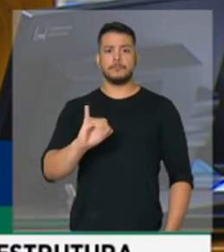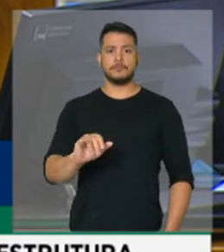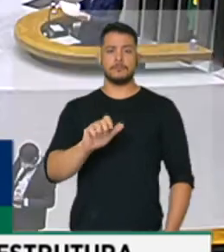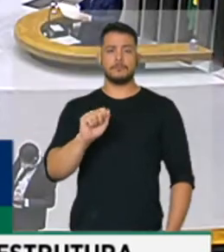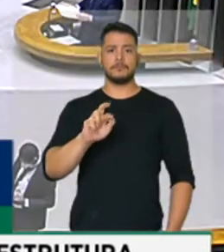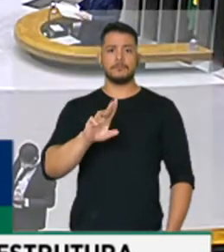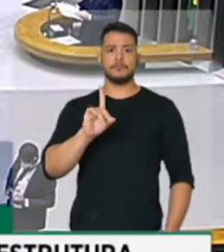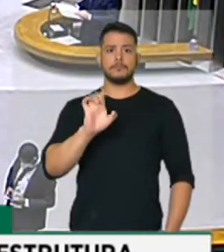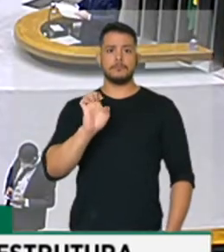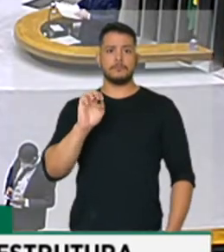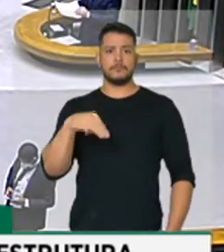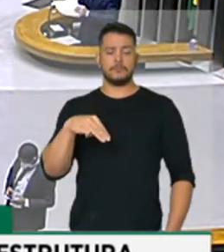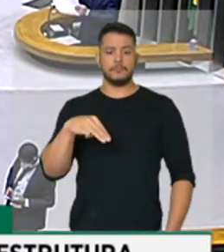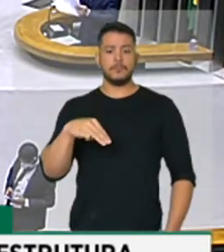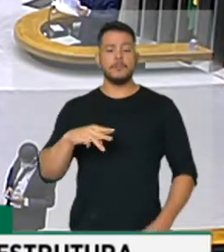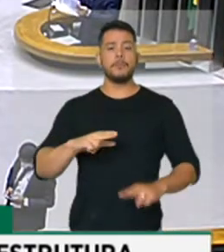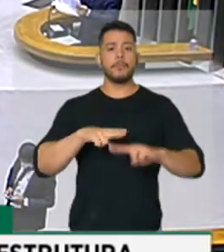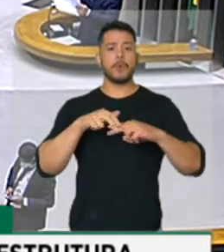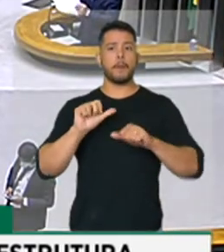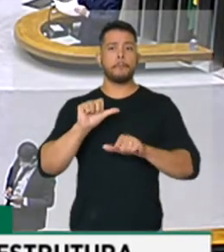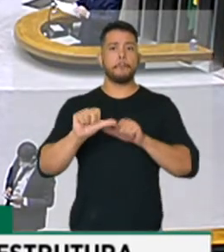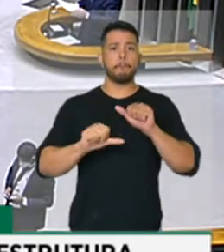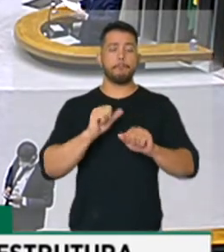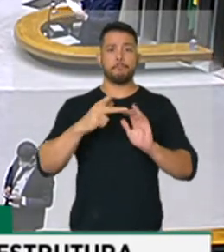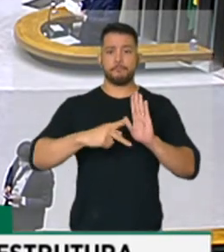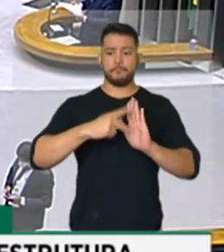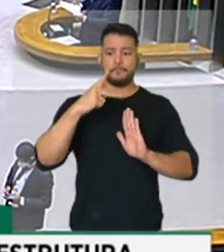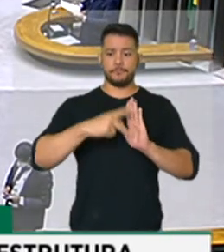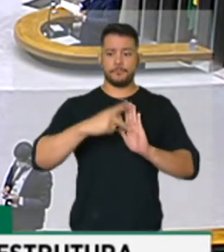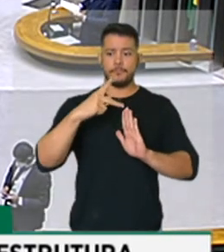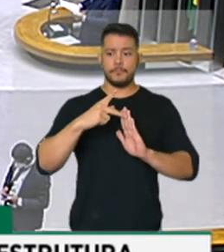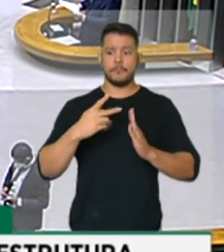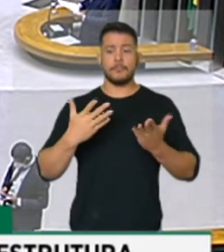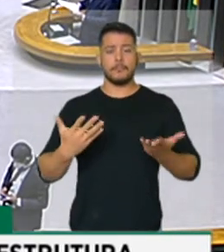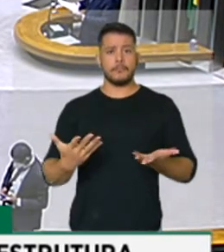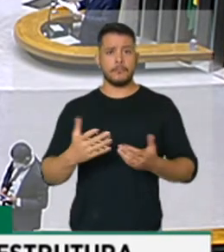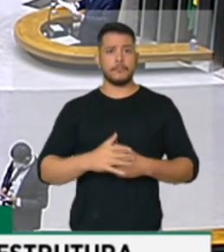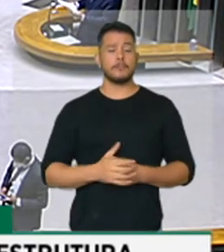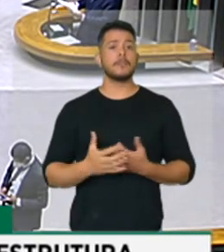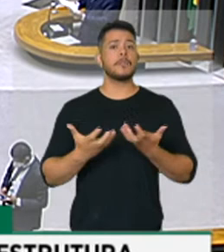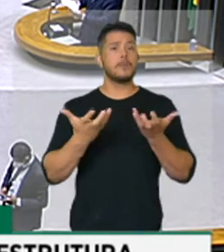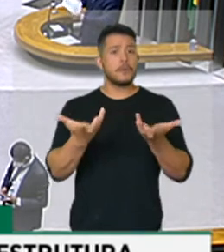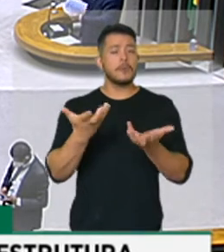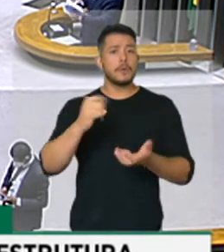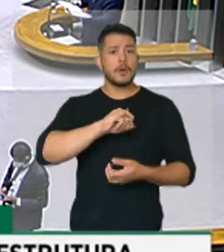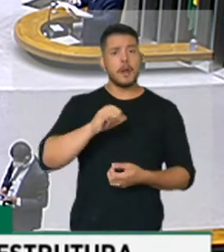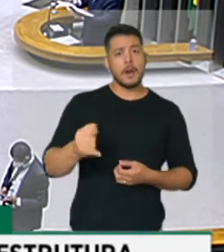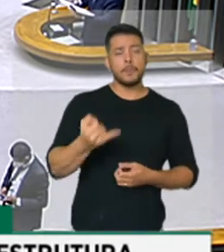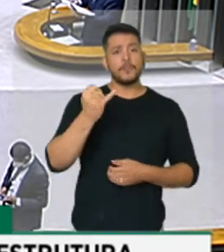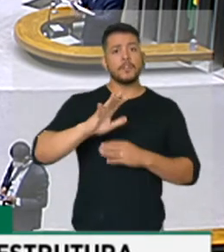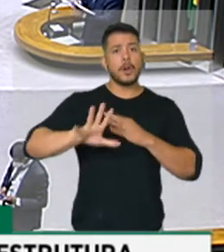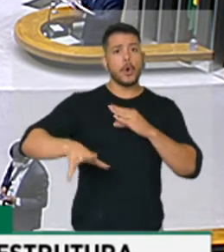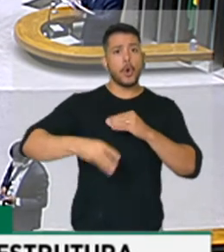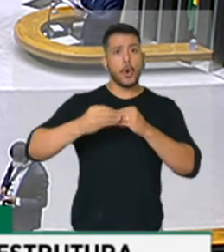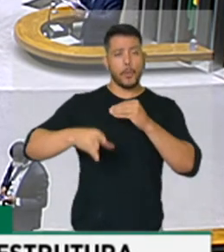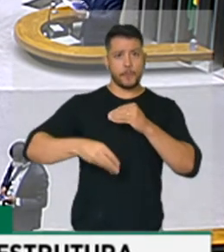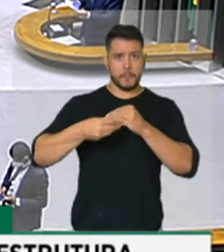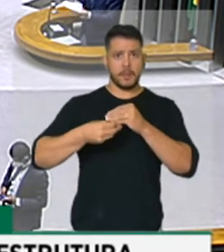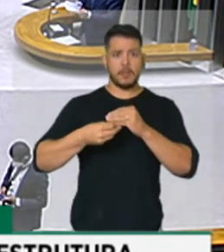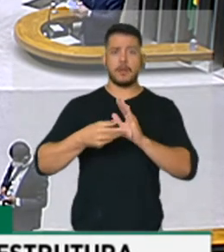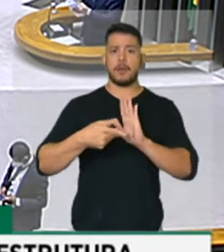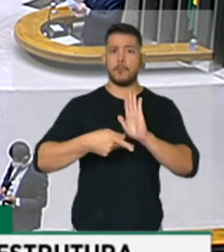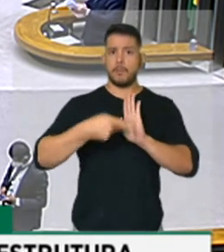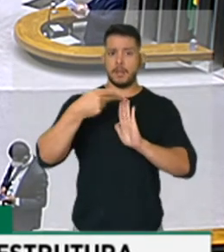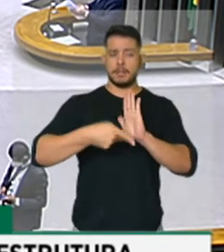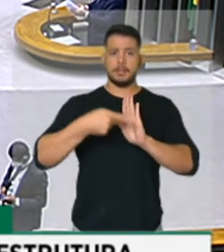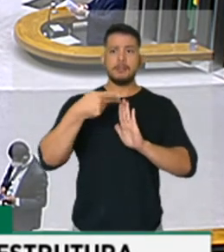parecer. Senhor presidente, senhoras e senhores parlamentares, eu quero fazer uma complementação ao nosso parecer.